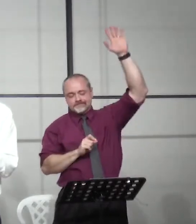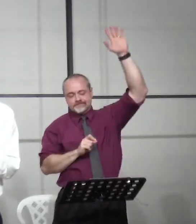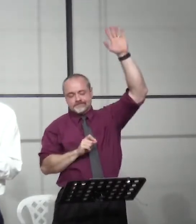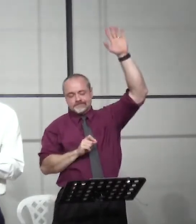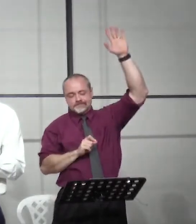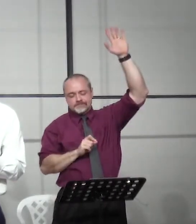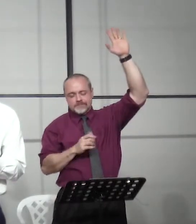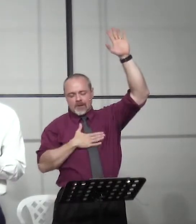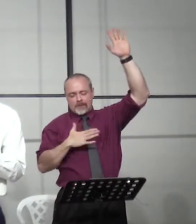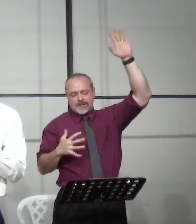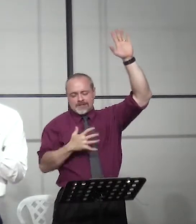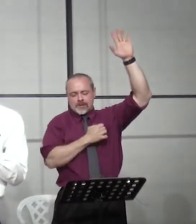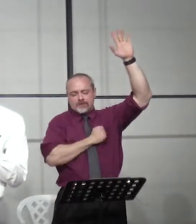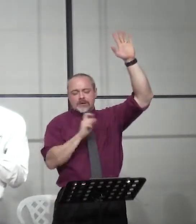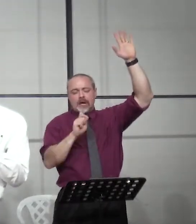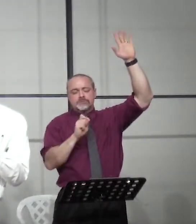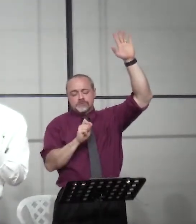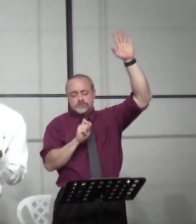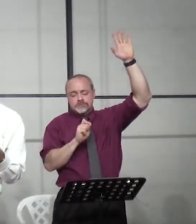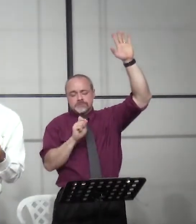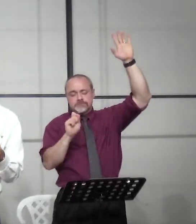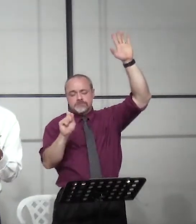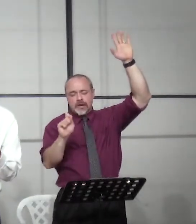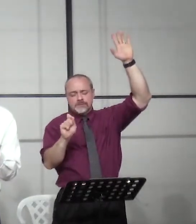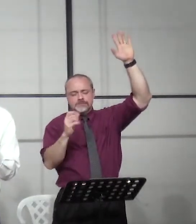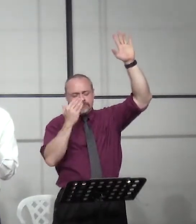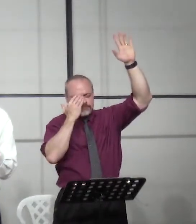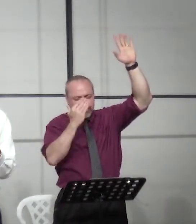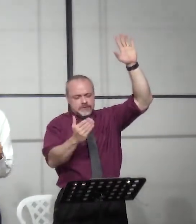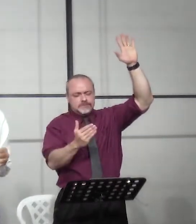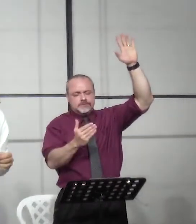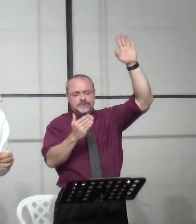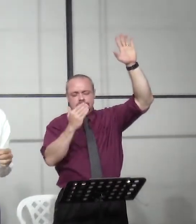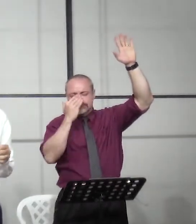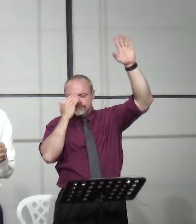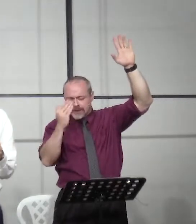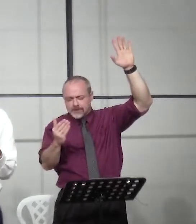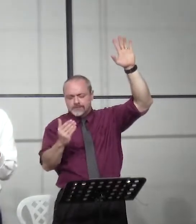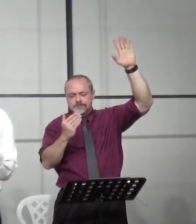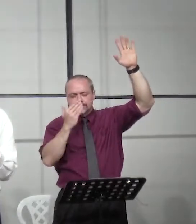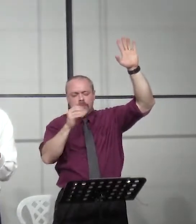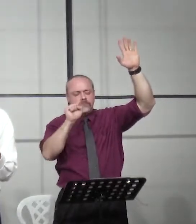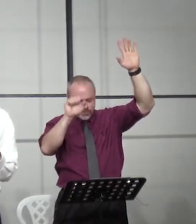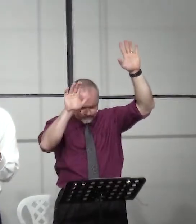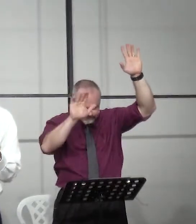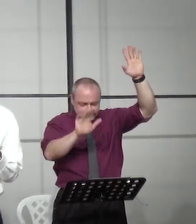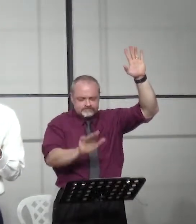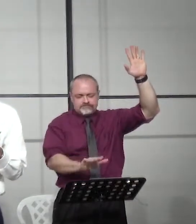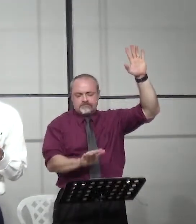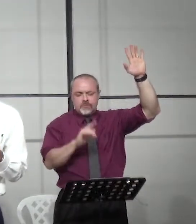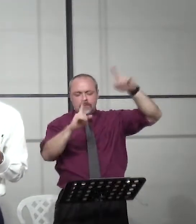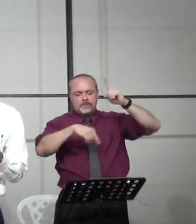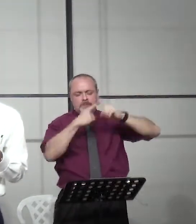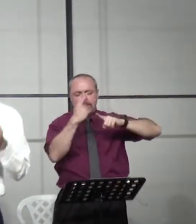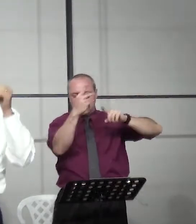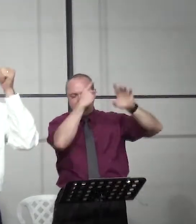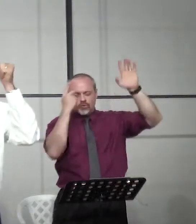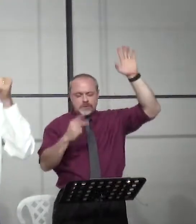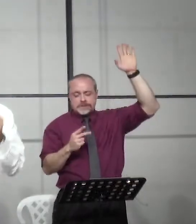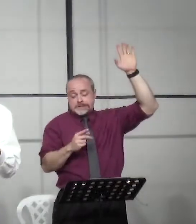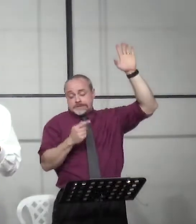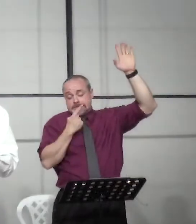da minha salvação? Pode levantar sua mão, obrigado, pode abaixar a mão, obrigado, pode abaixar a mão, mas se alguém, eu não